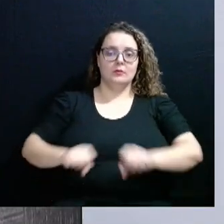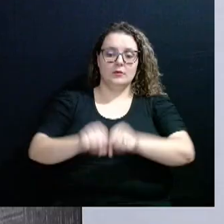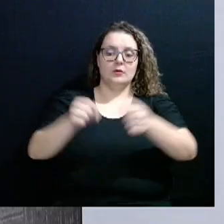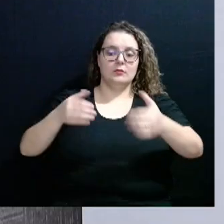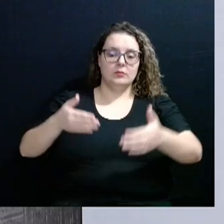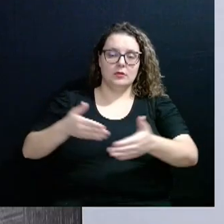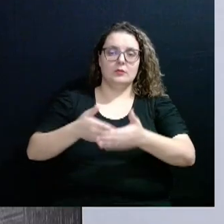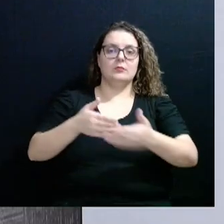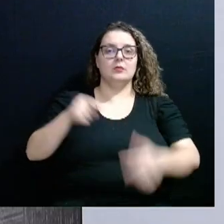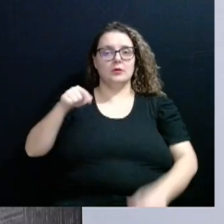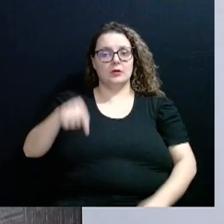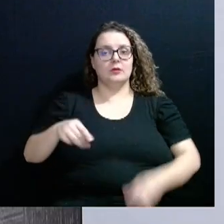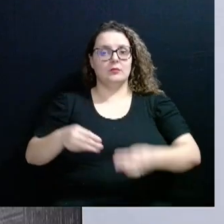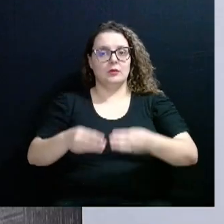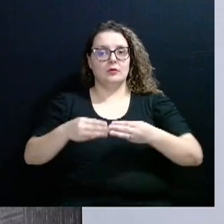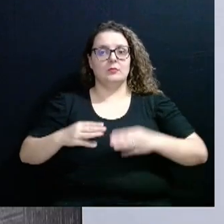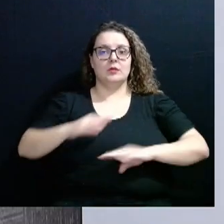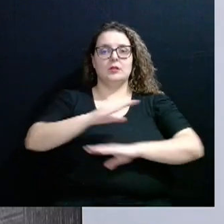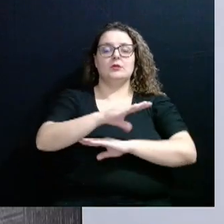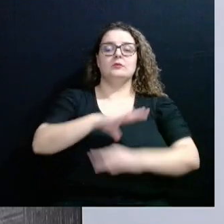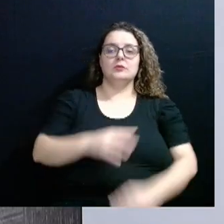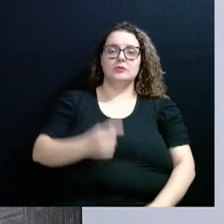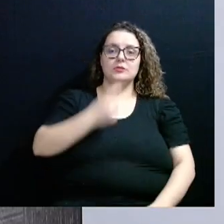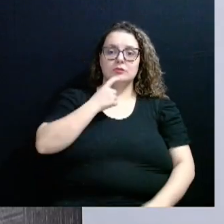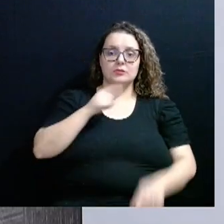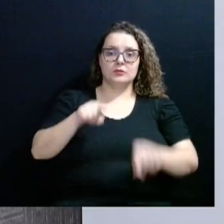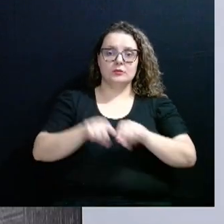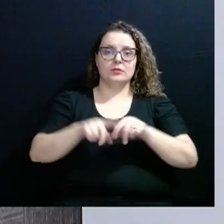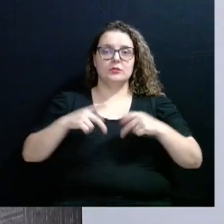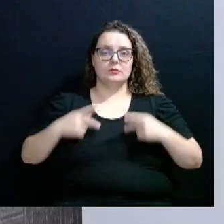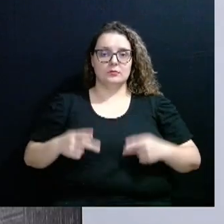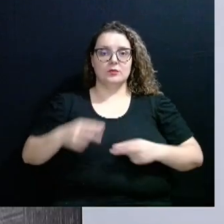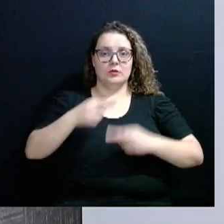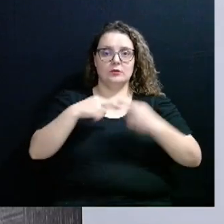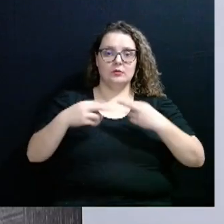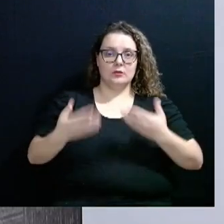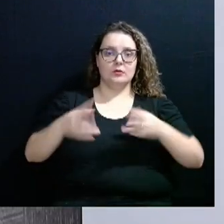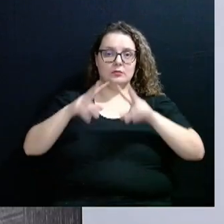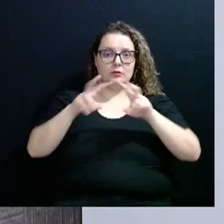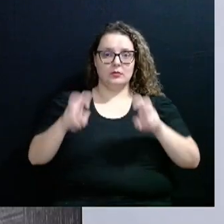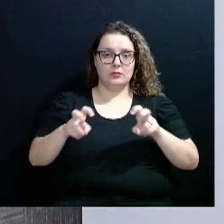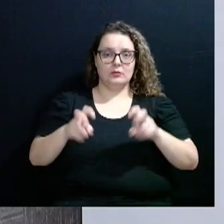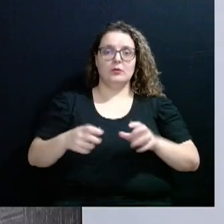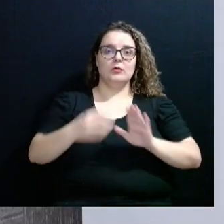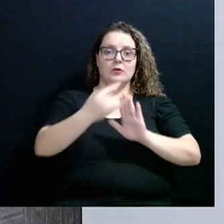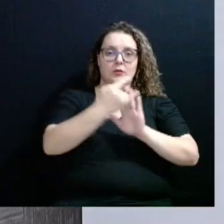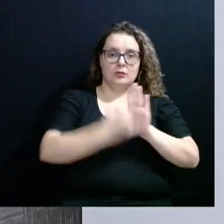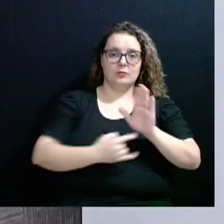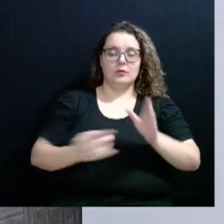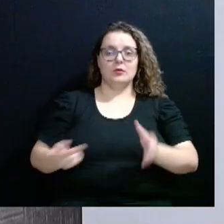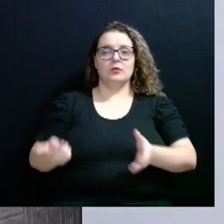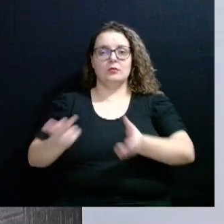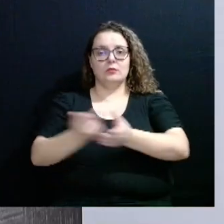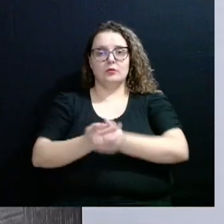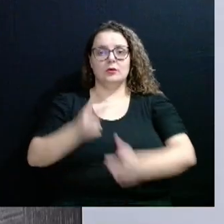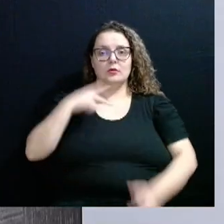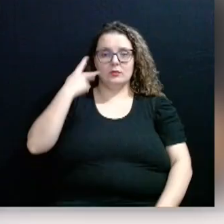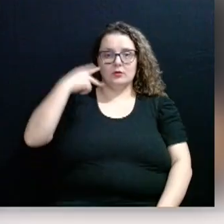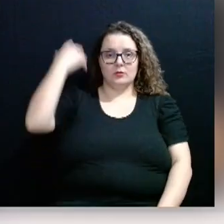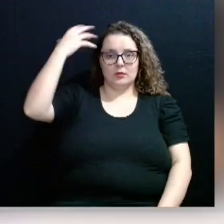a Câmara de Campinas também se posiciona a respeito do tema. O documento foi protocolado pela vereadora Guida